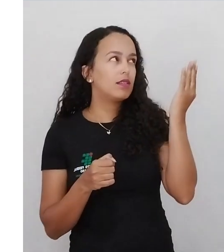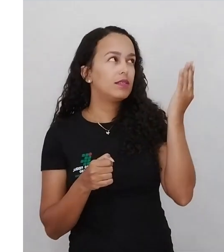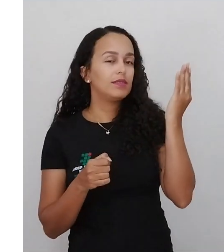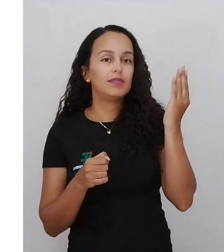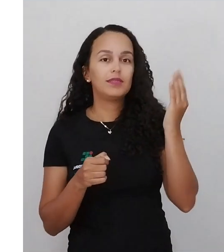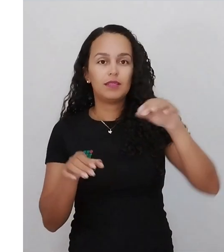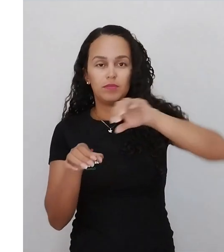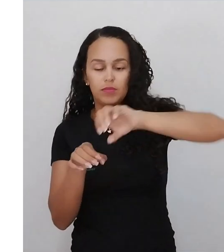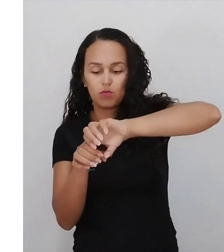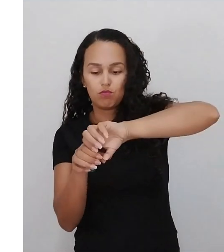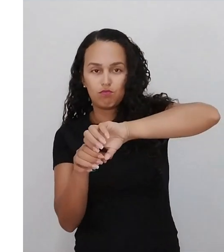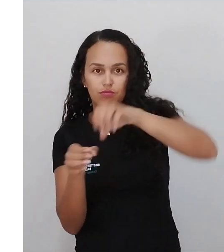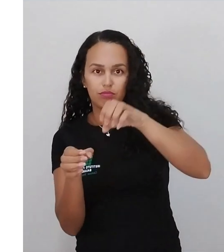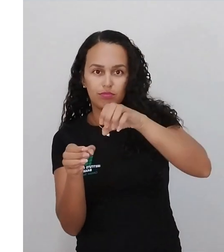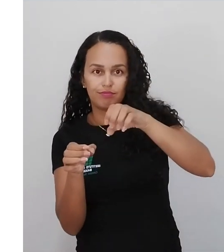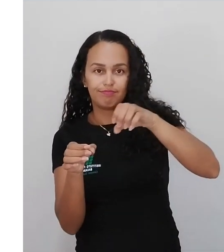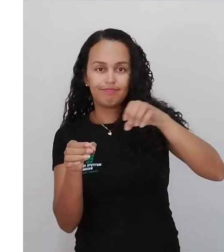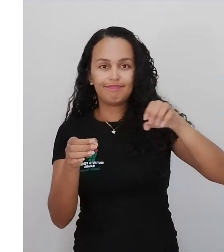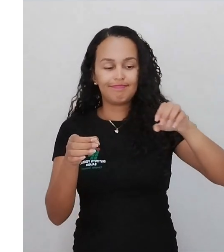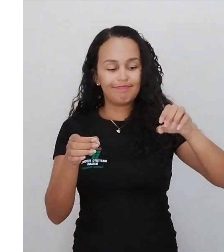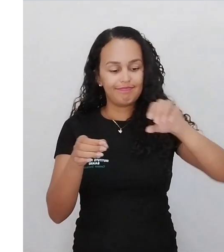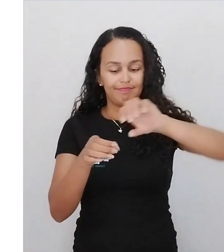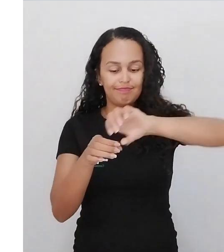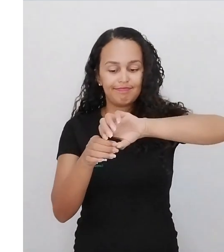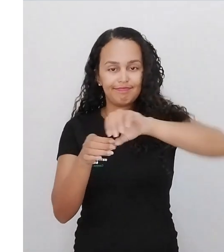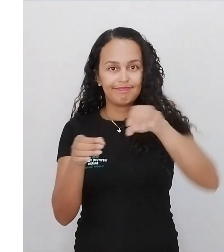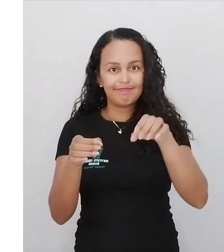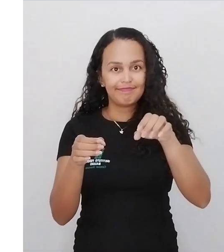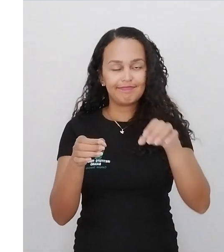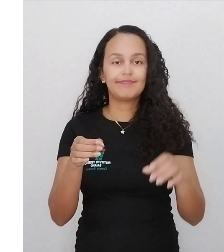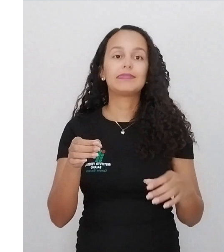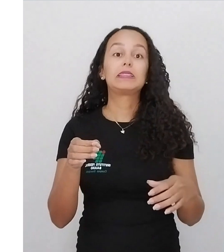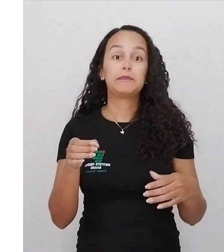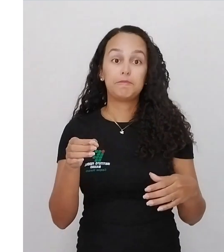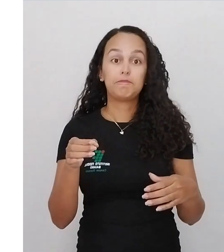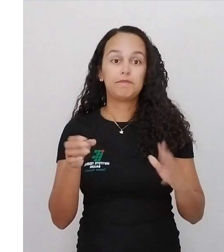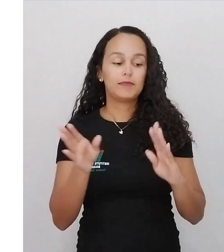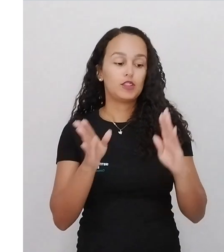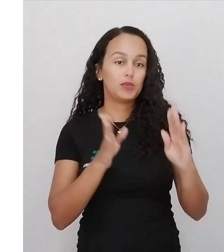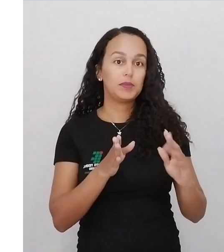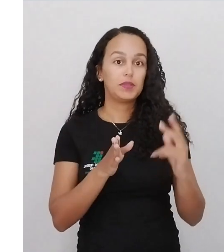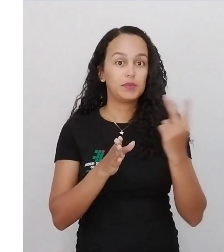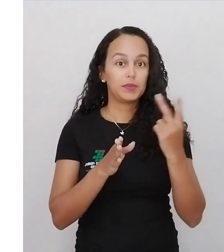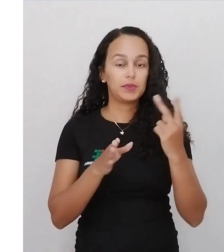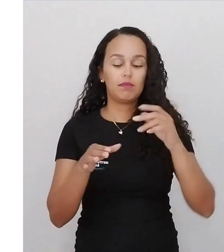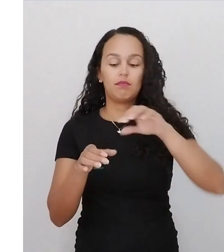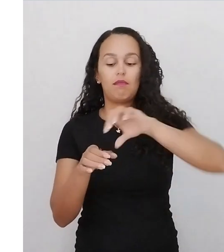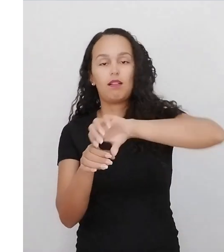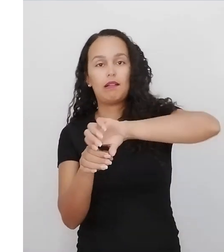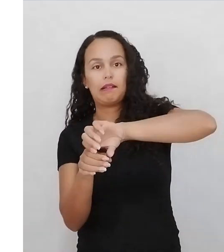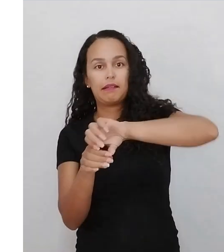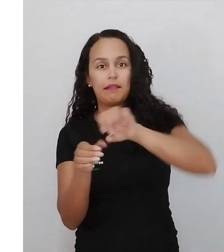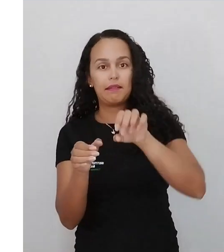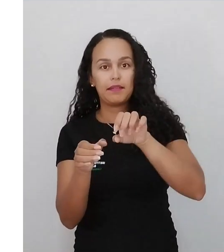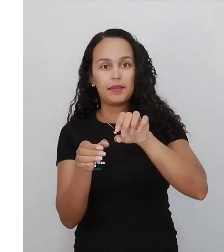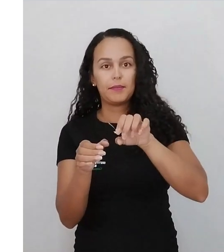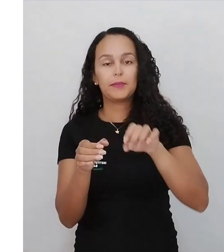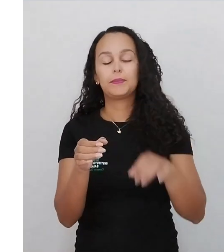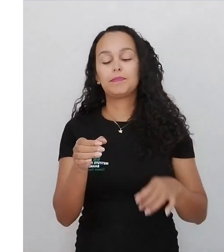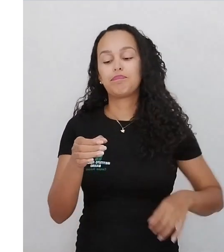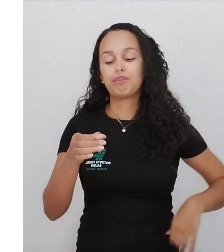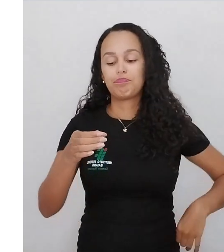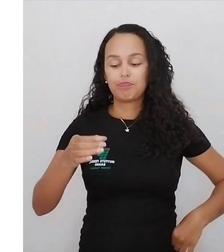meu frasco para ver o que acontece. E aí, o segundo passo do experimento dele foi quebrar. Ele quebrou o